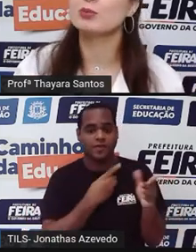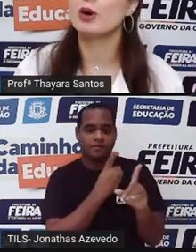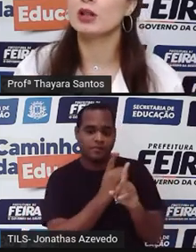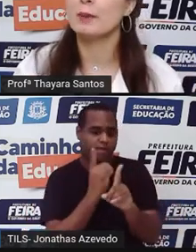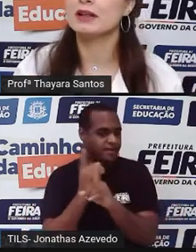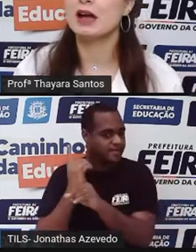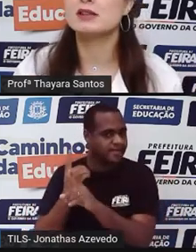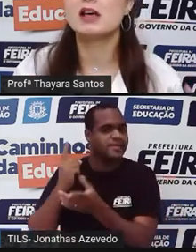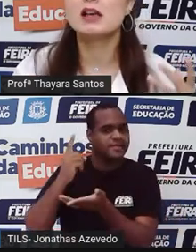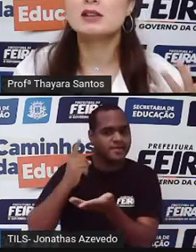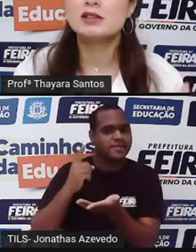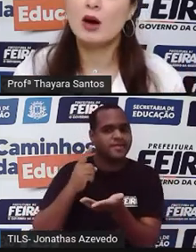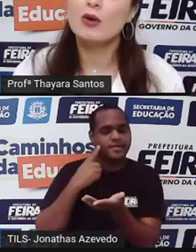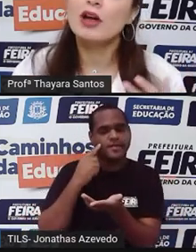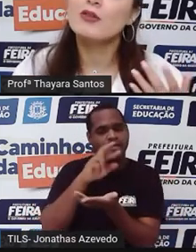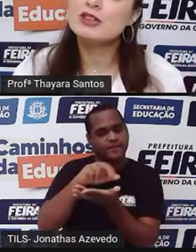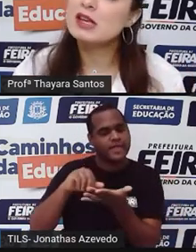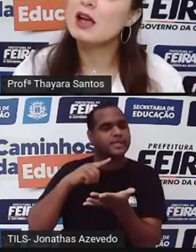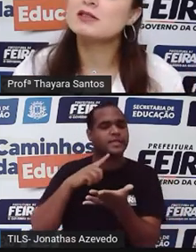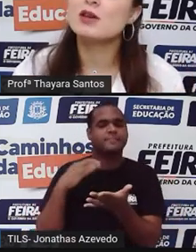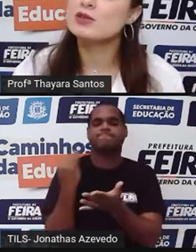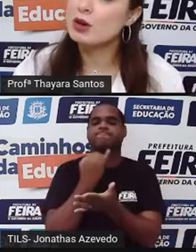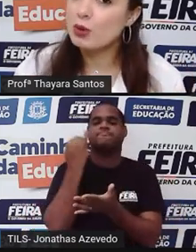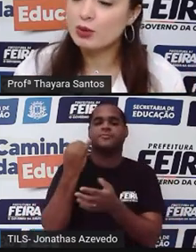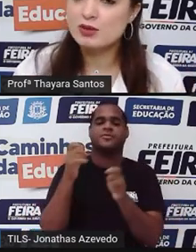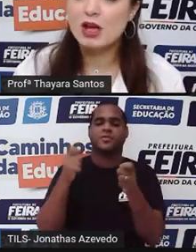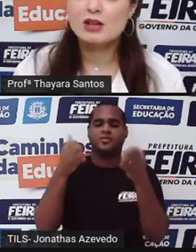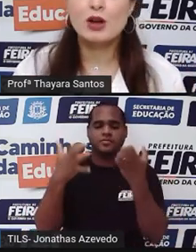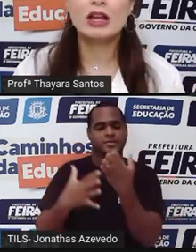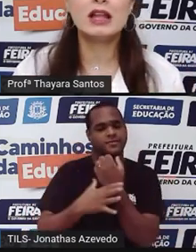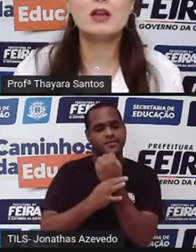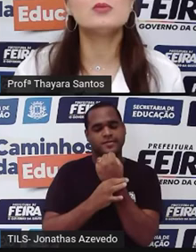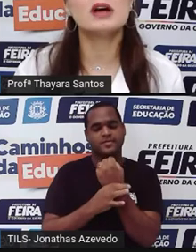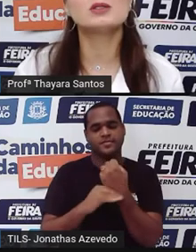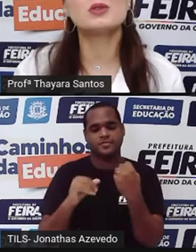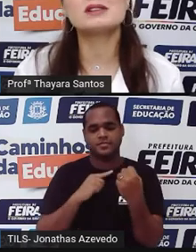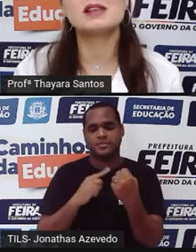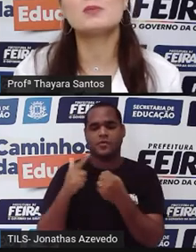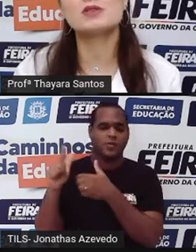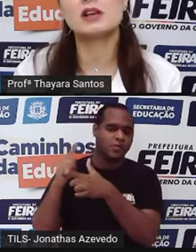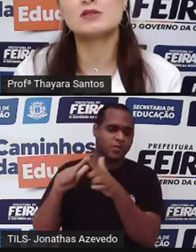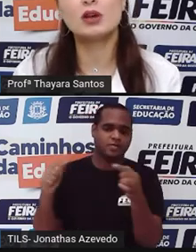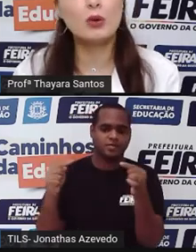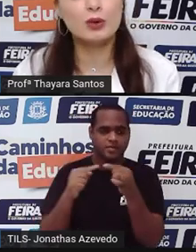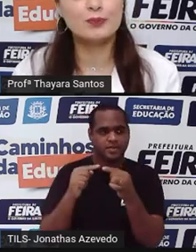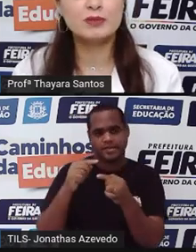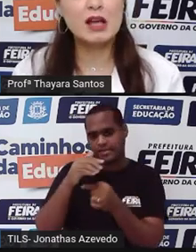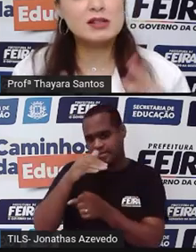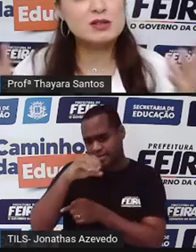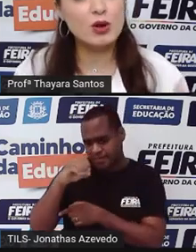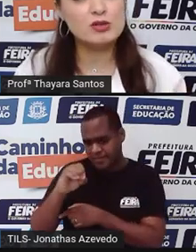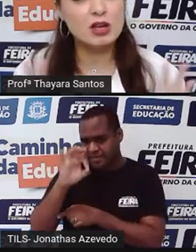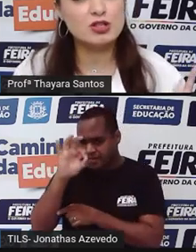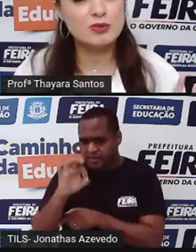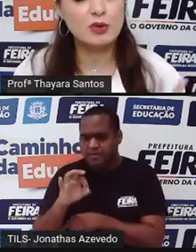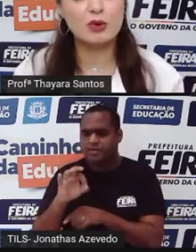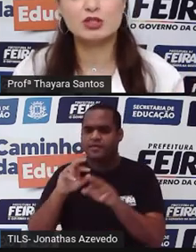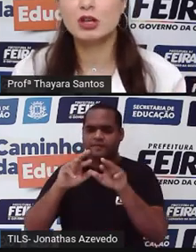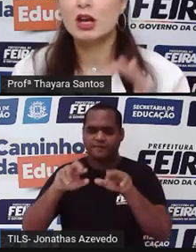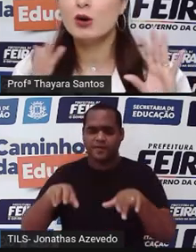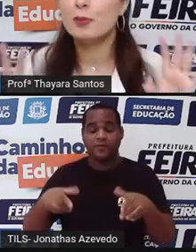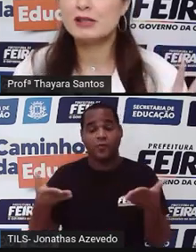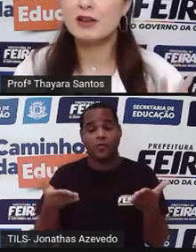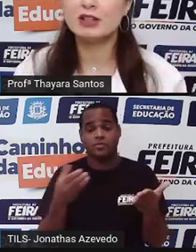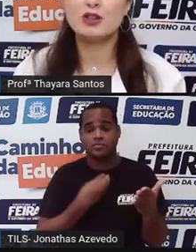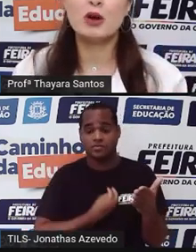ações dos métodos comportamentais são eficientes são seguros só que nenhum método é 100 porcento seguro desses todos que a gente